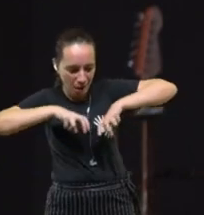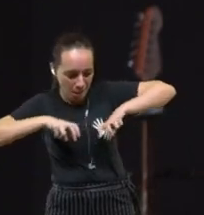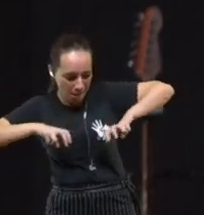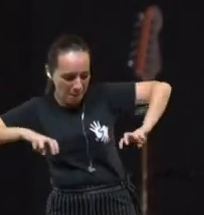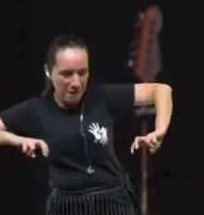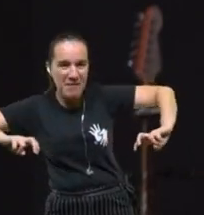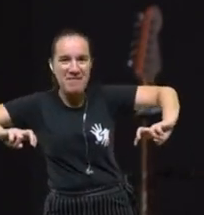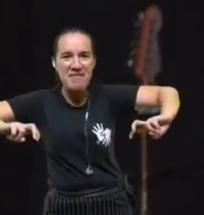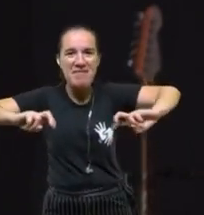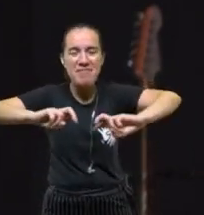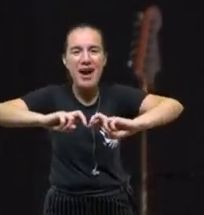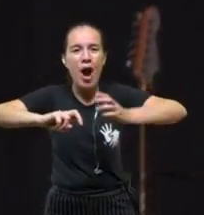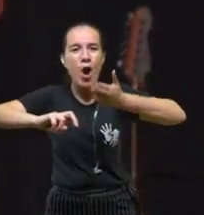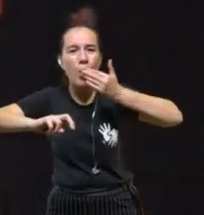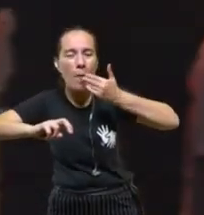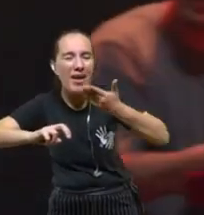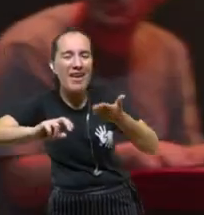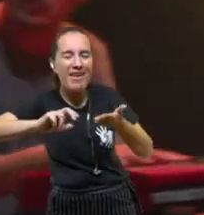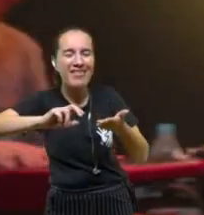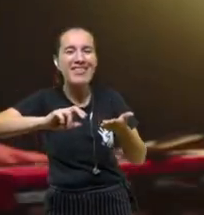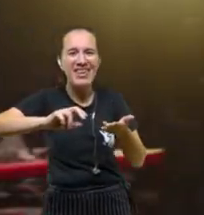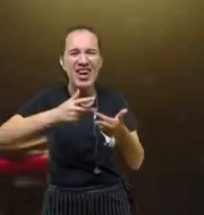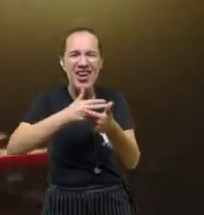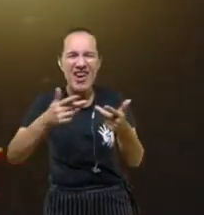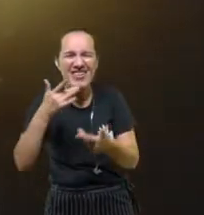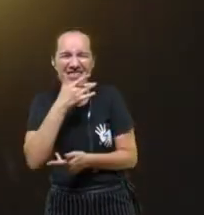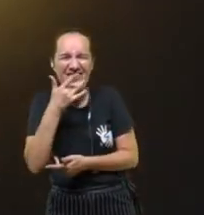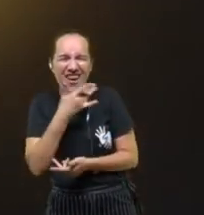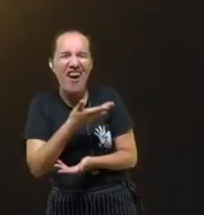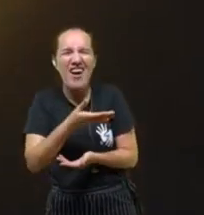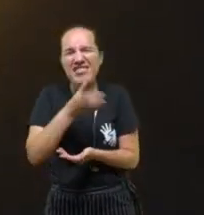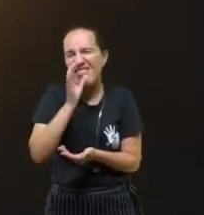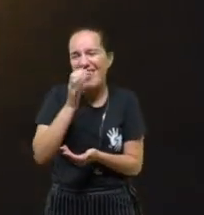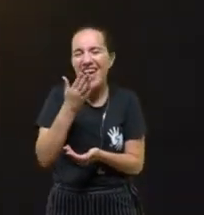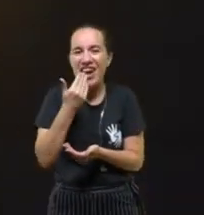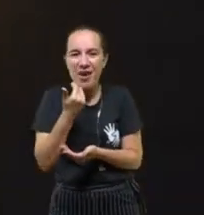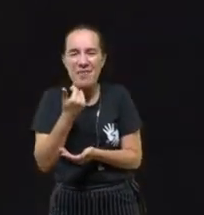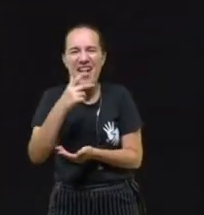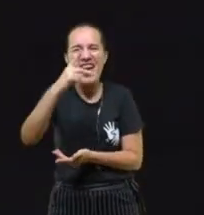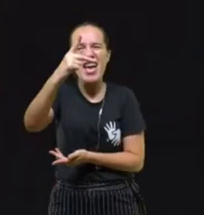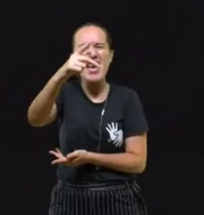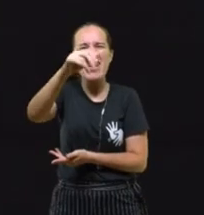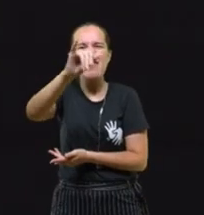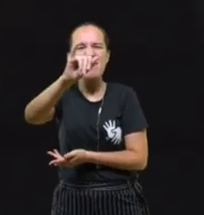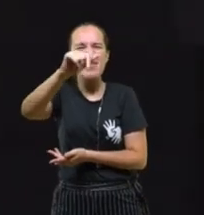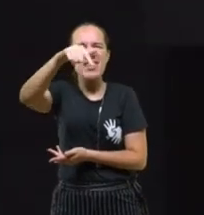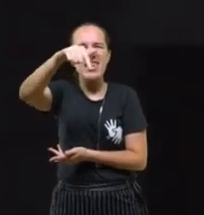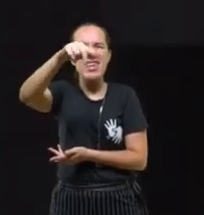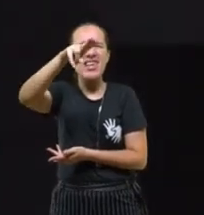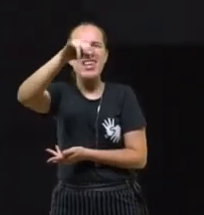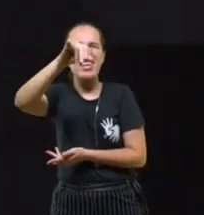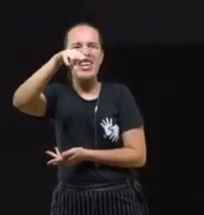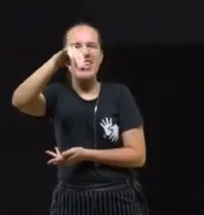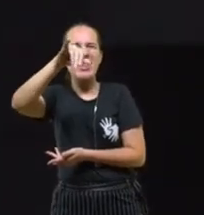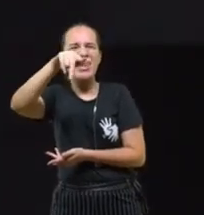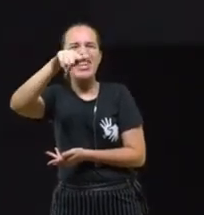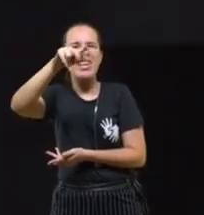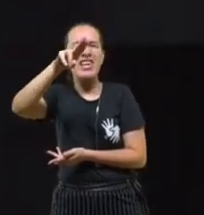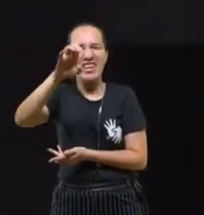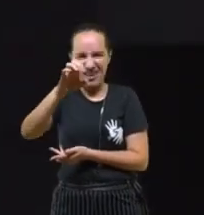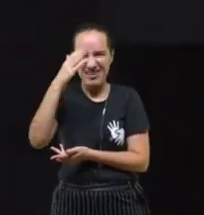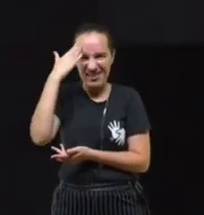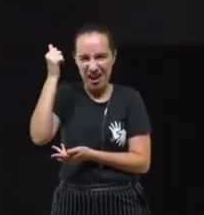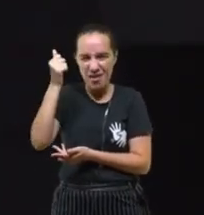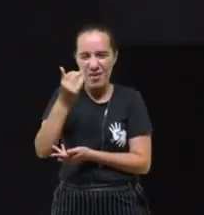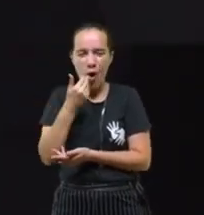gosto, com coisinha gostosa para beber, coisinha gostosa para comer. E